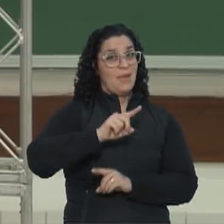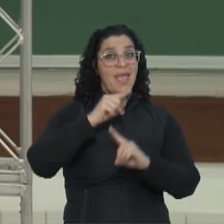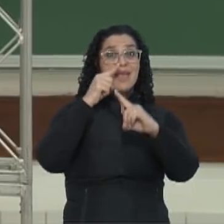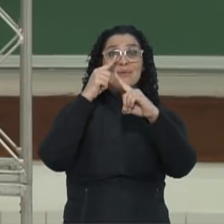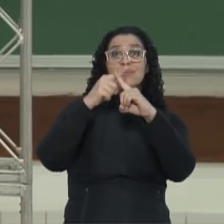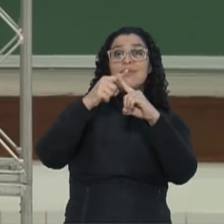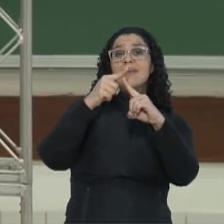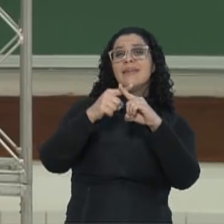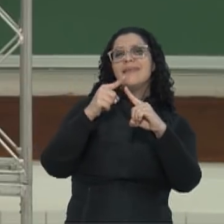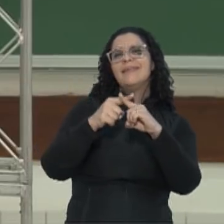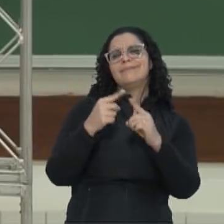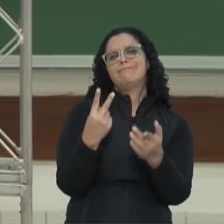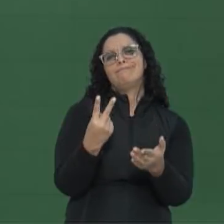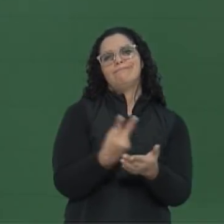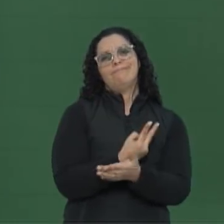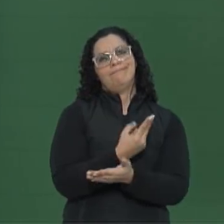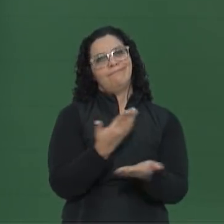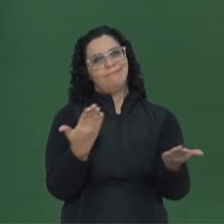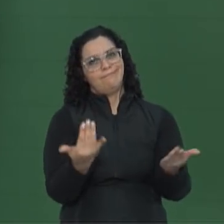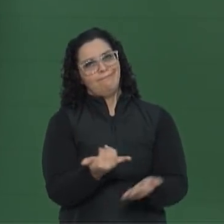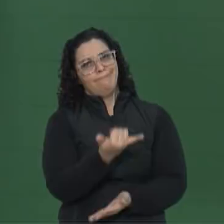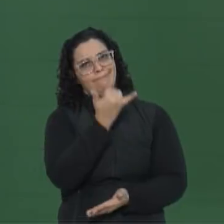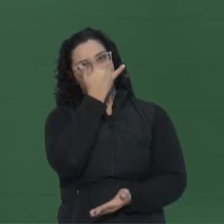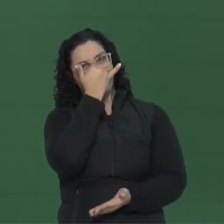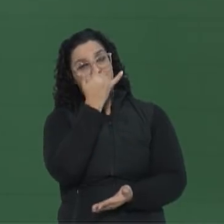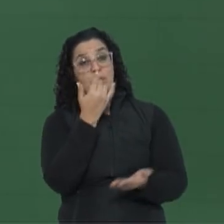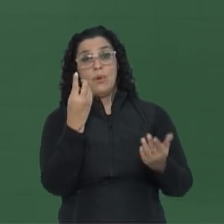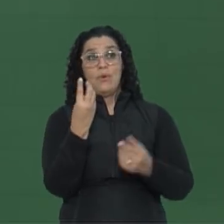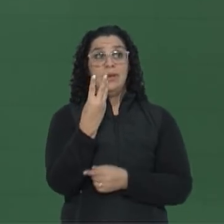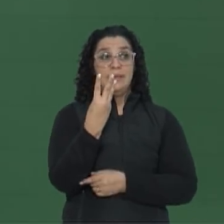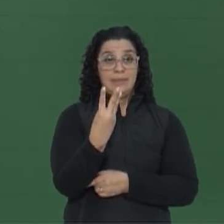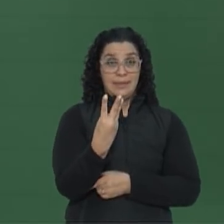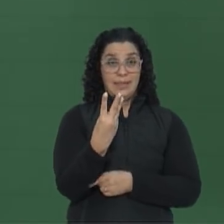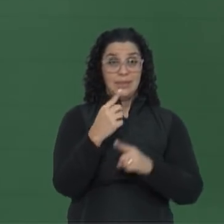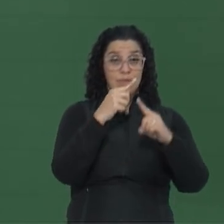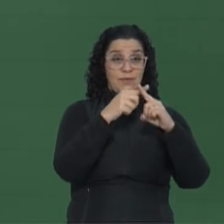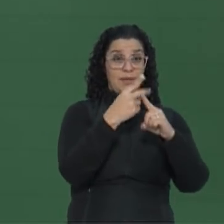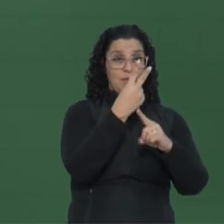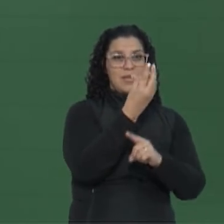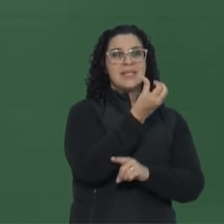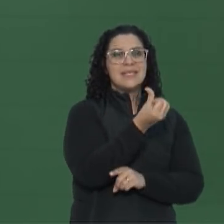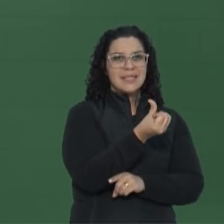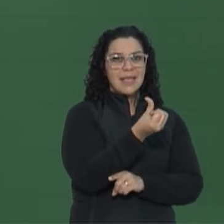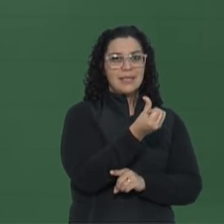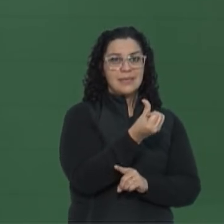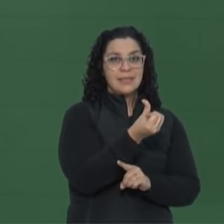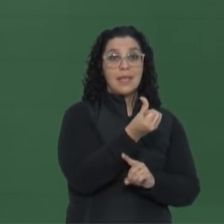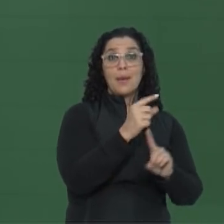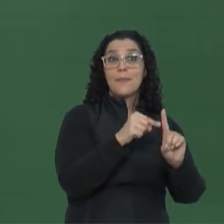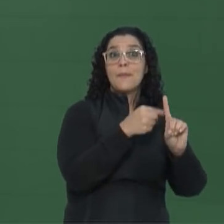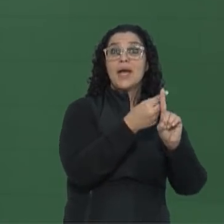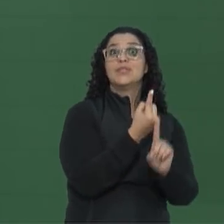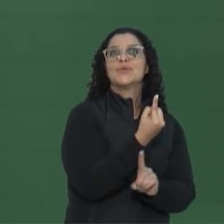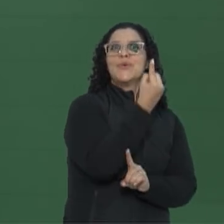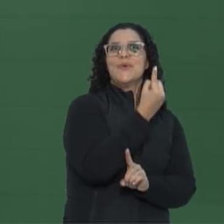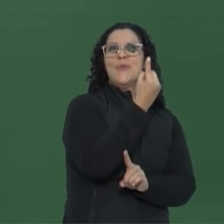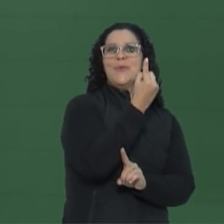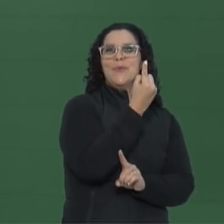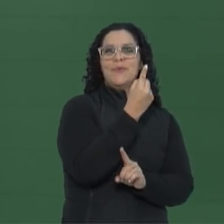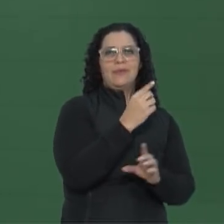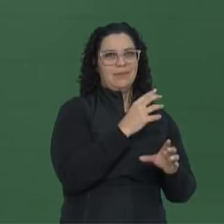fazendo uma ideia de multiplicação. 3 vezes 2, 6. Mais